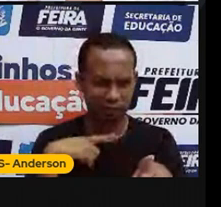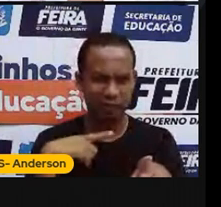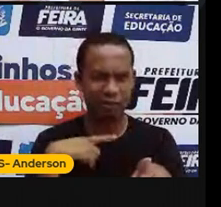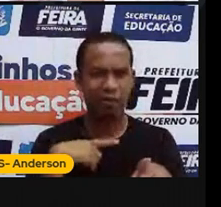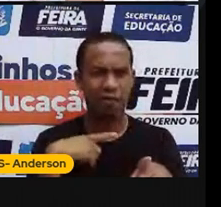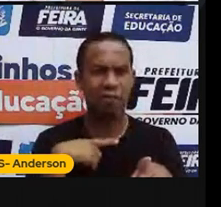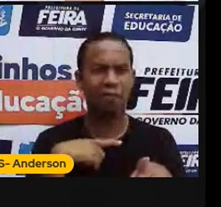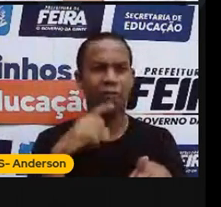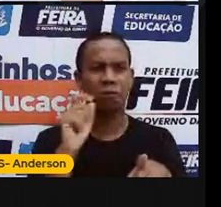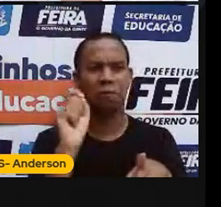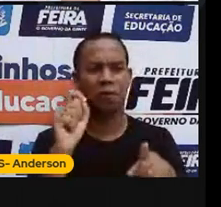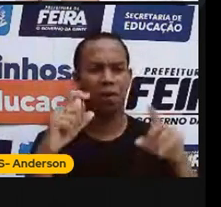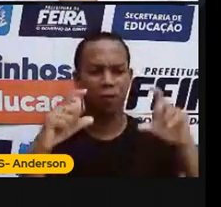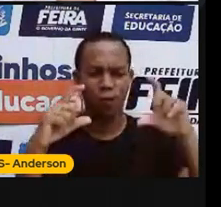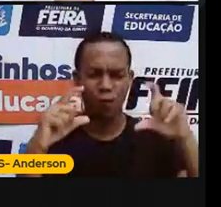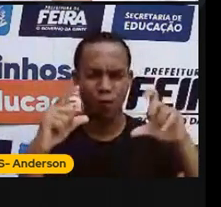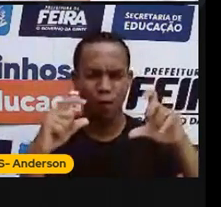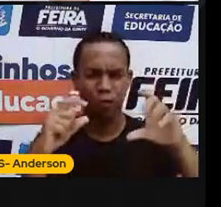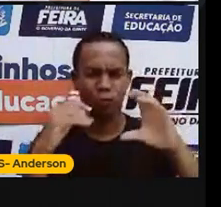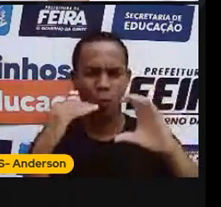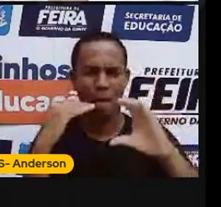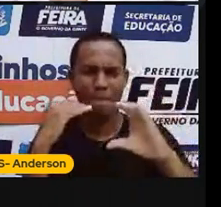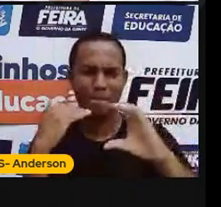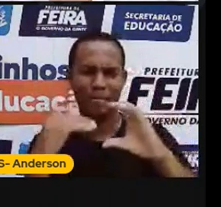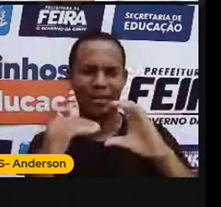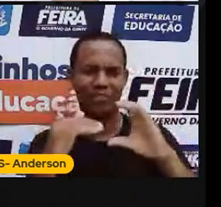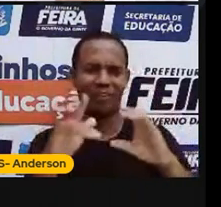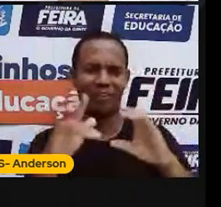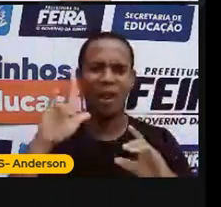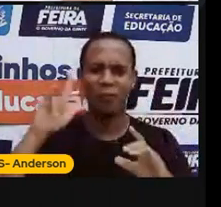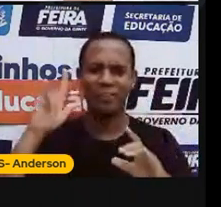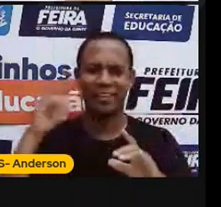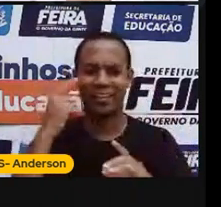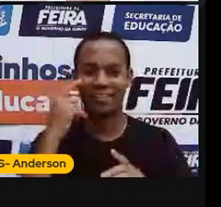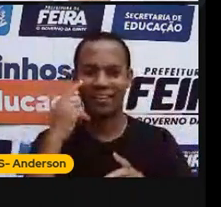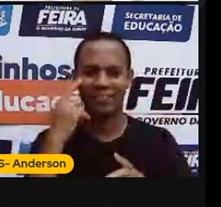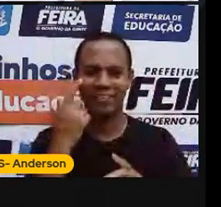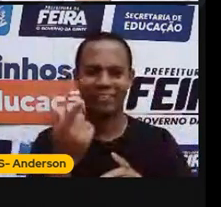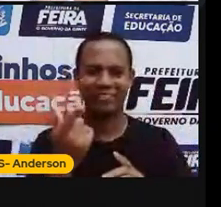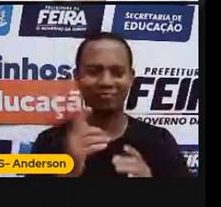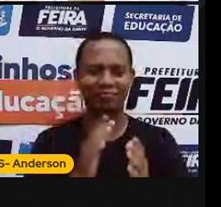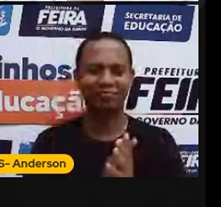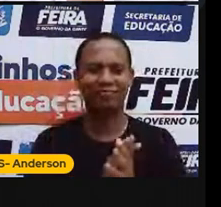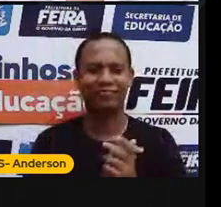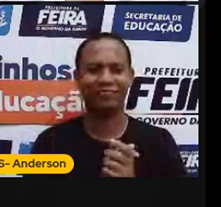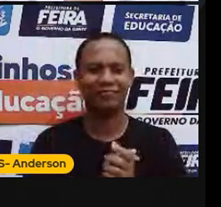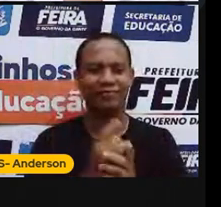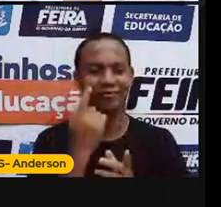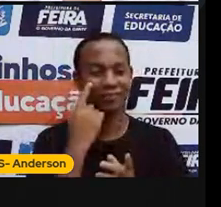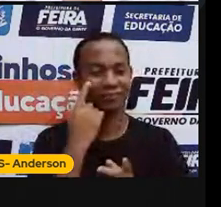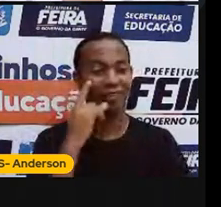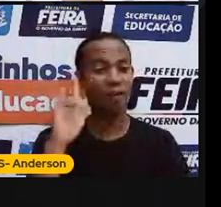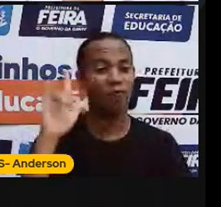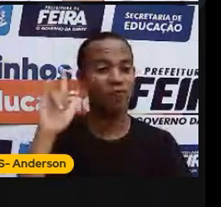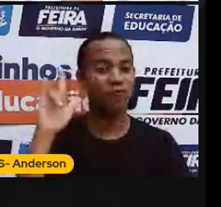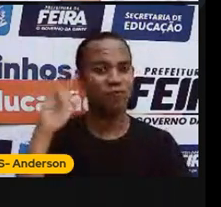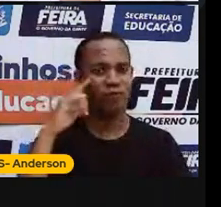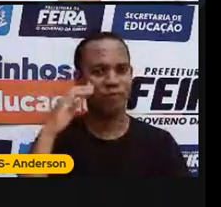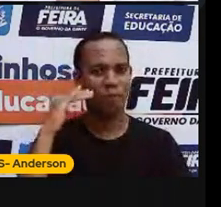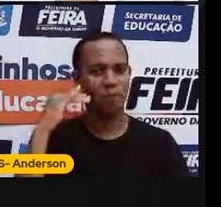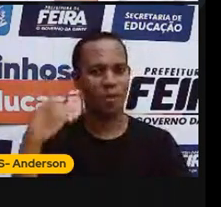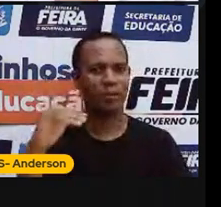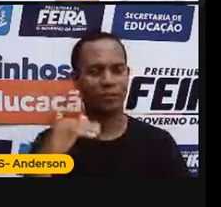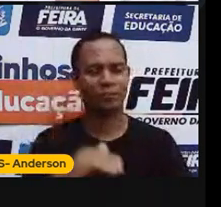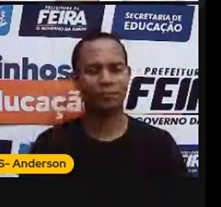tem, tira uma foto, marca a Seduc, que é a própria vocês aparecendo lá no history da Seduc, tá